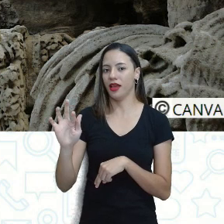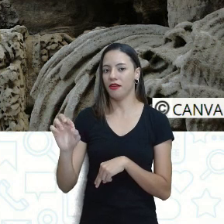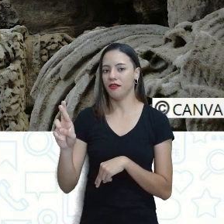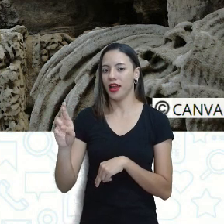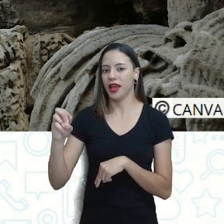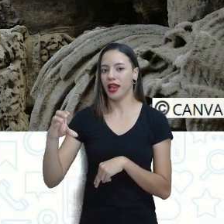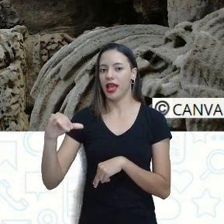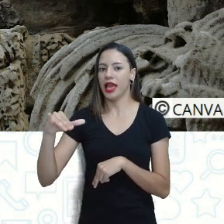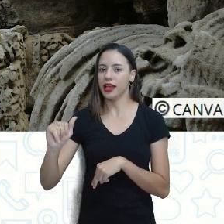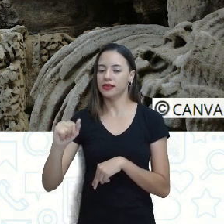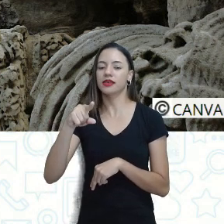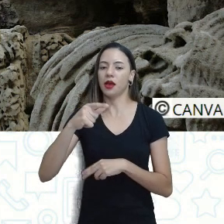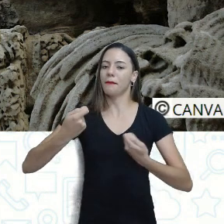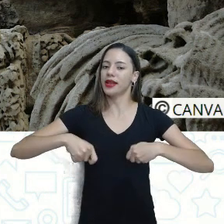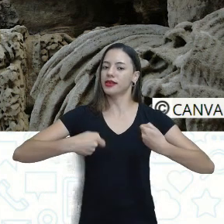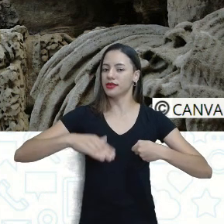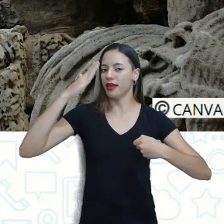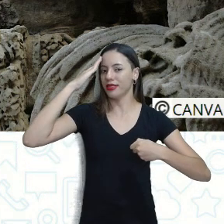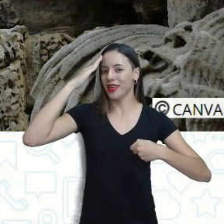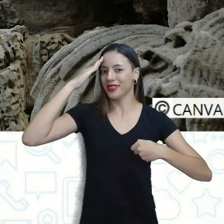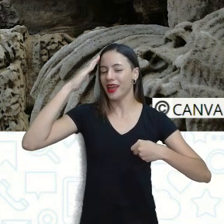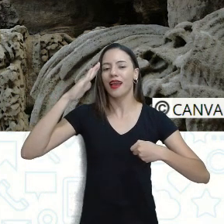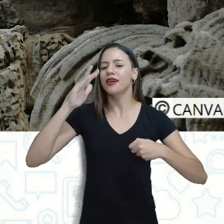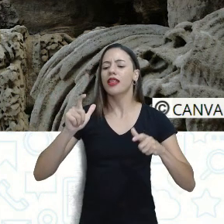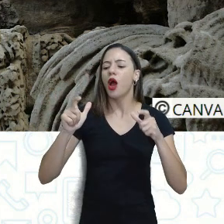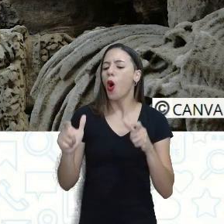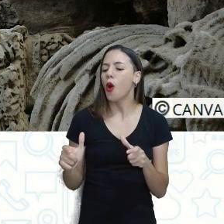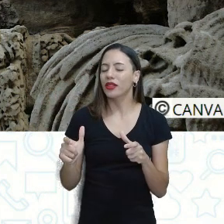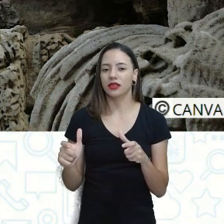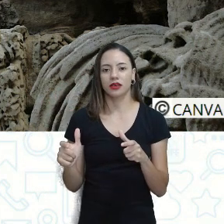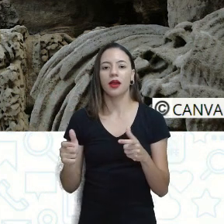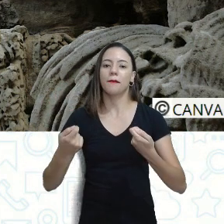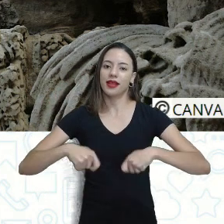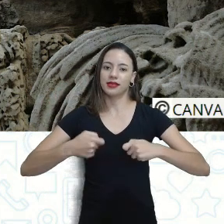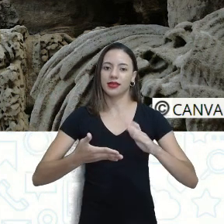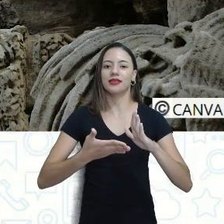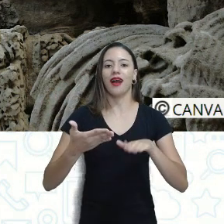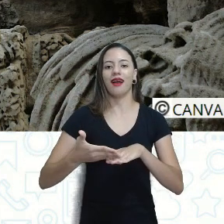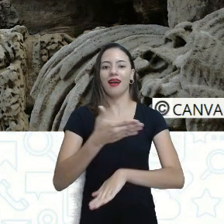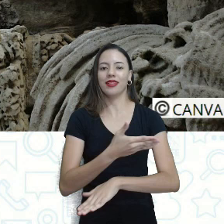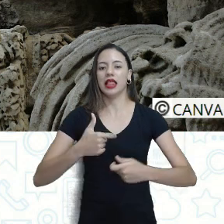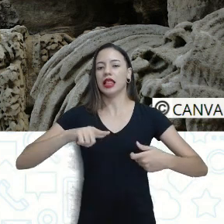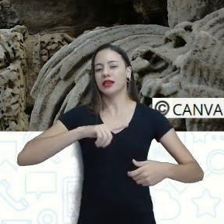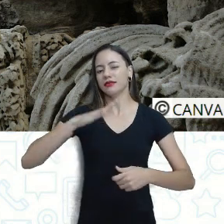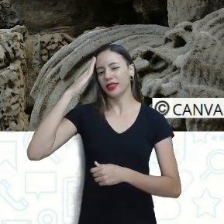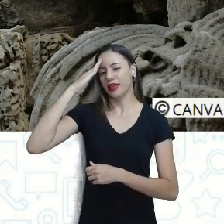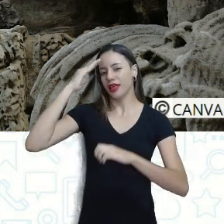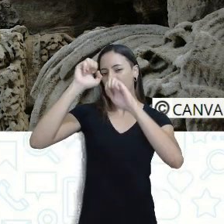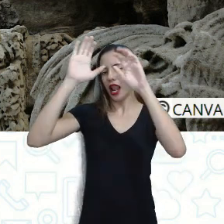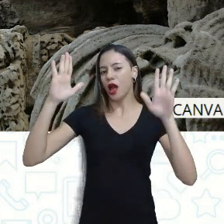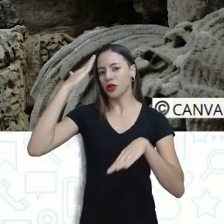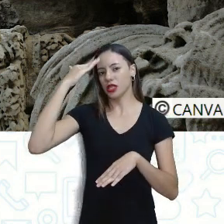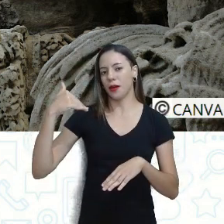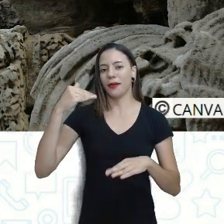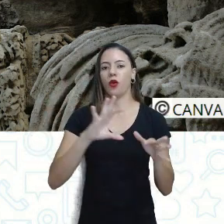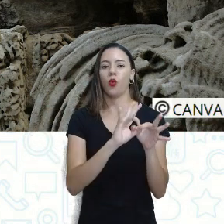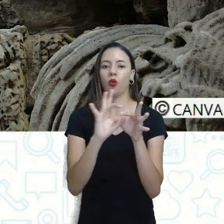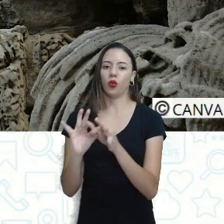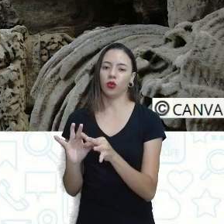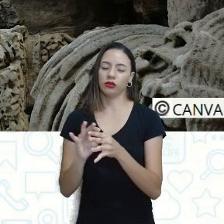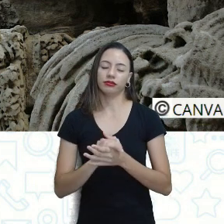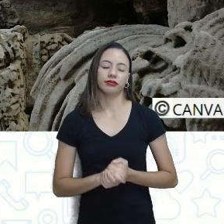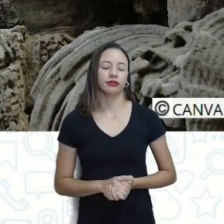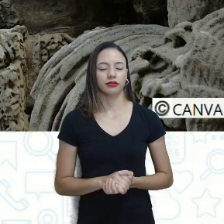vem, você precisa ter um contexto, ter um repertório. Isso que eu estava querendo dizer. Já